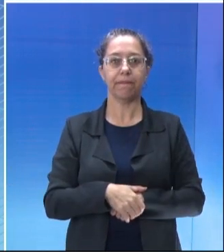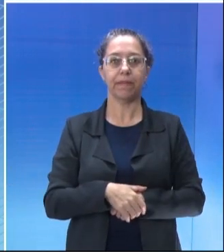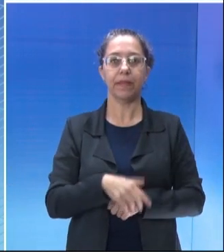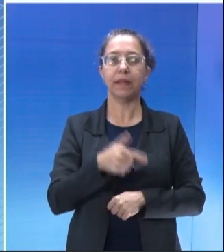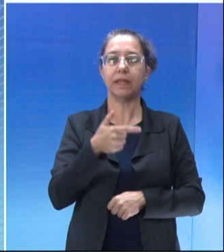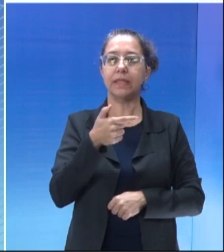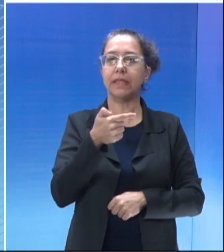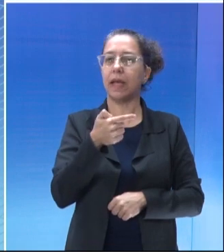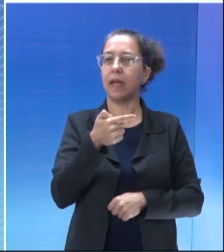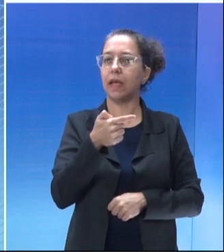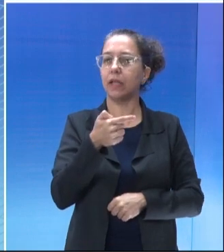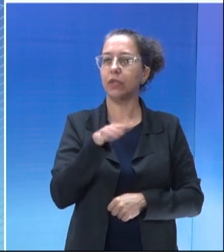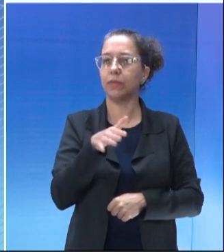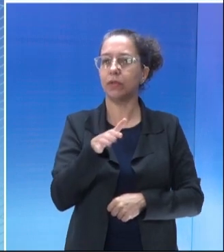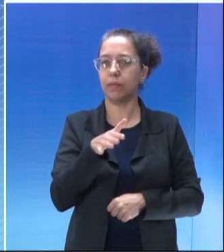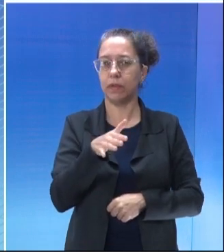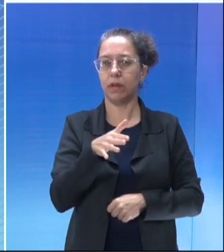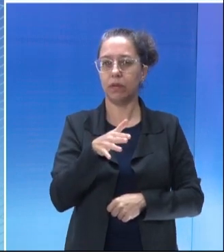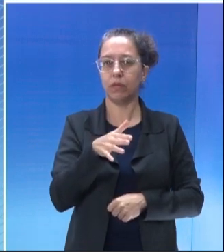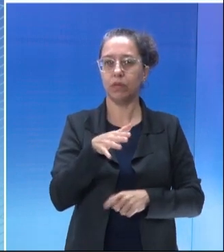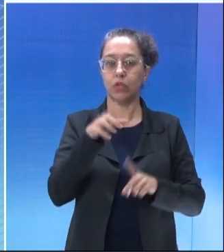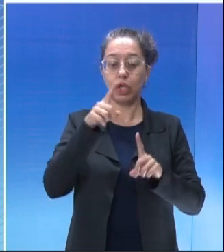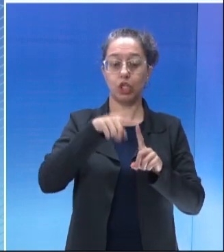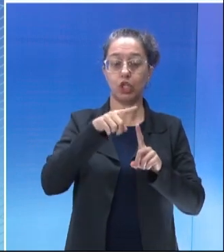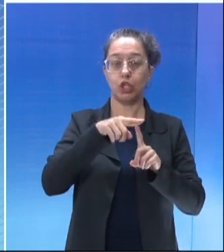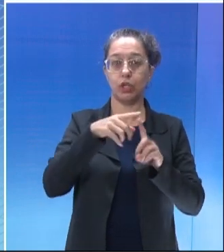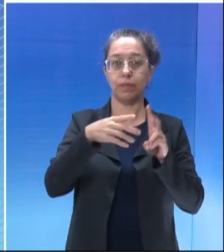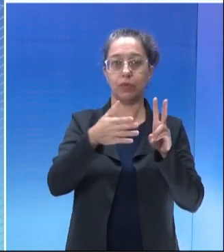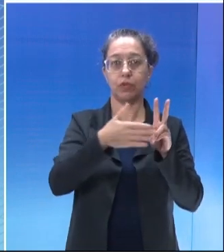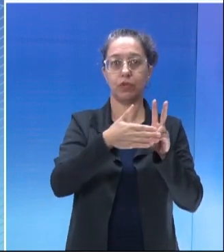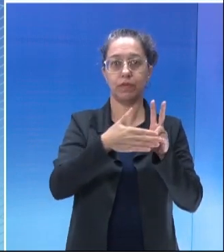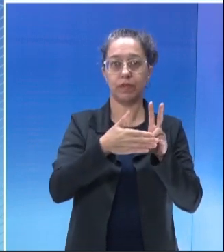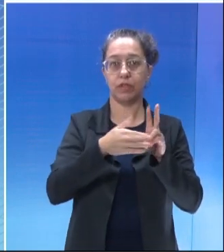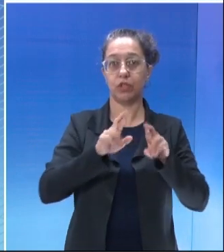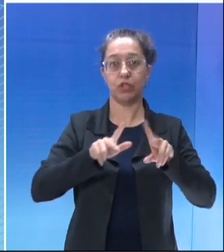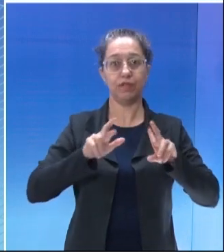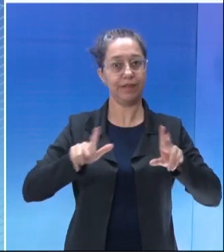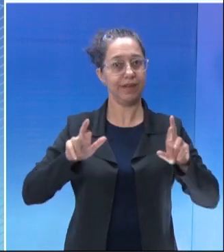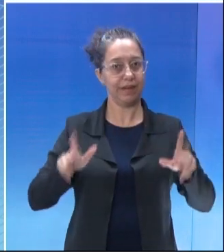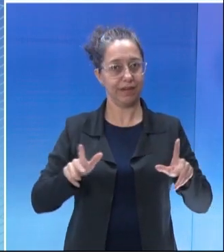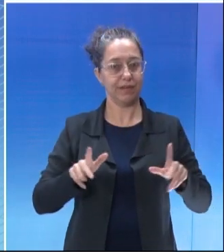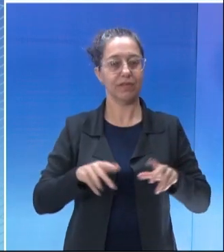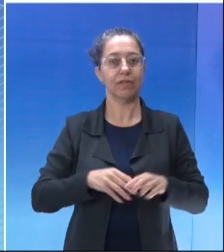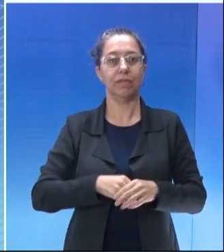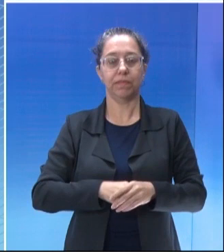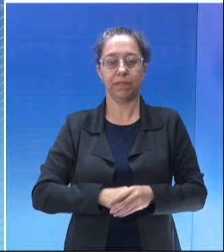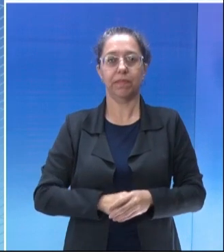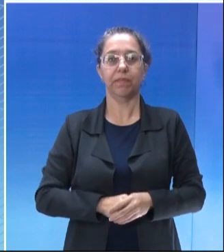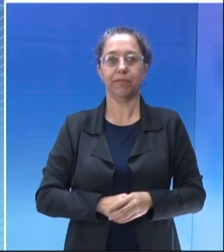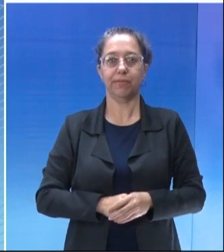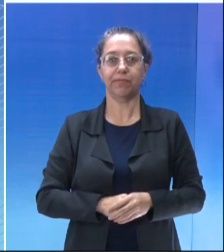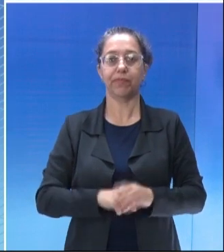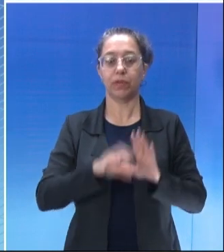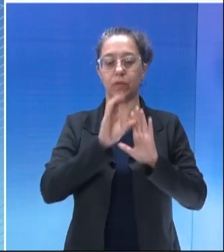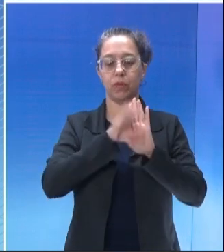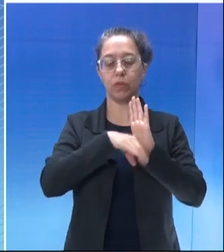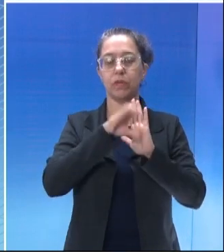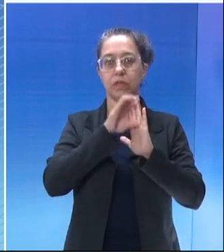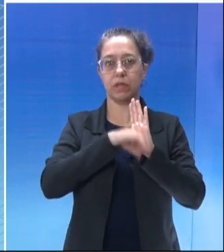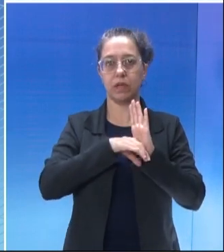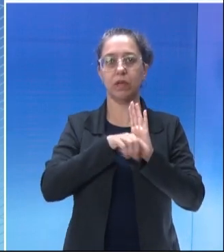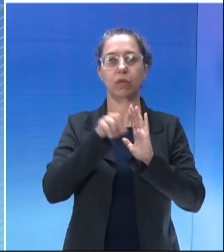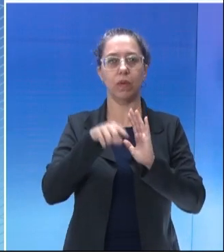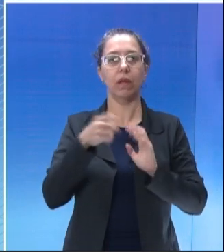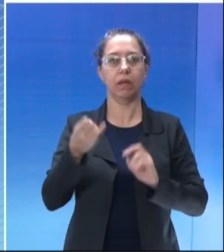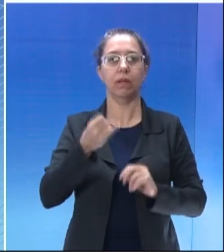7 etnias diferentes e cada uma tem suas especificidades, né? Então, o conceito de etnia é